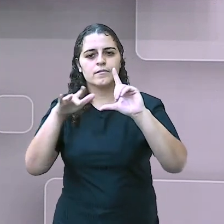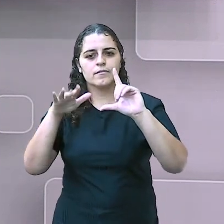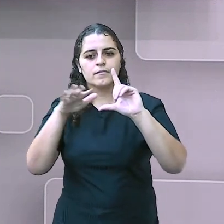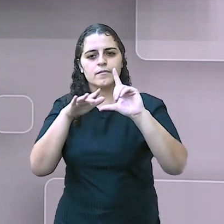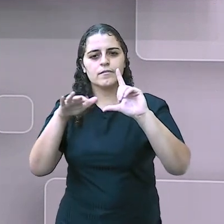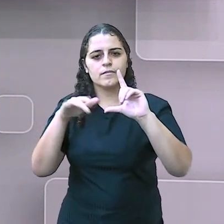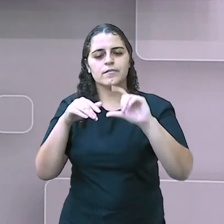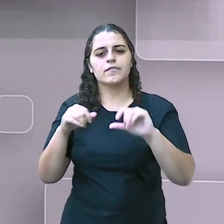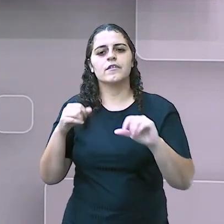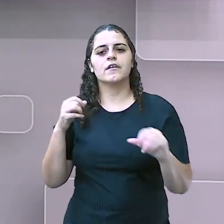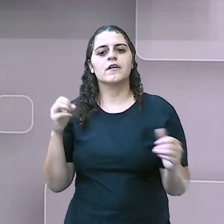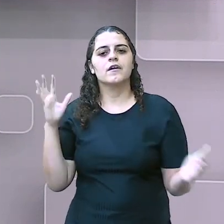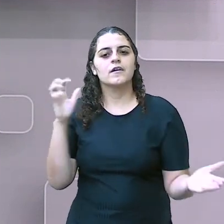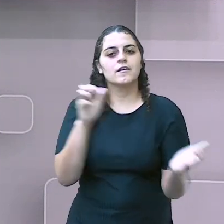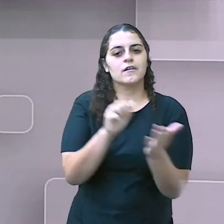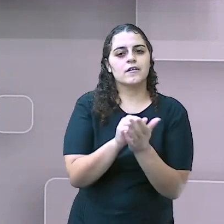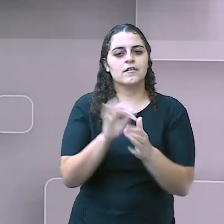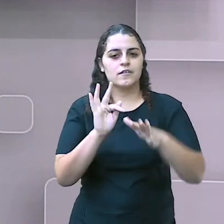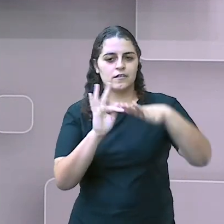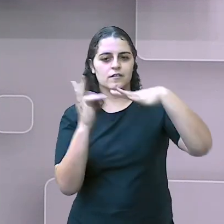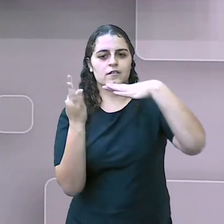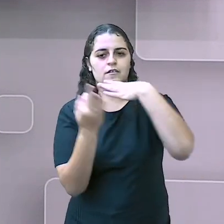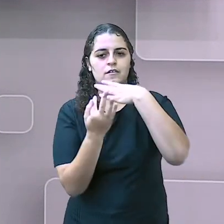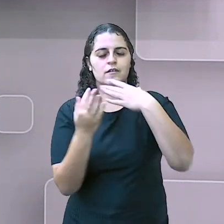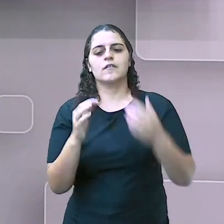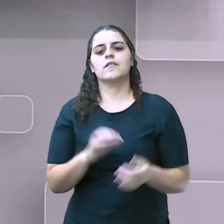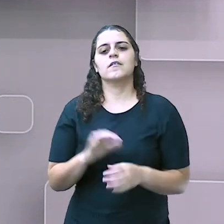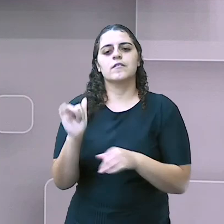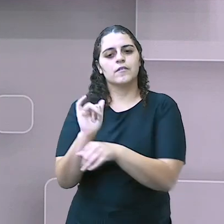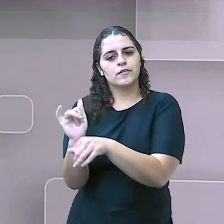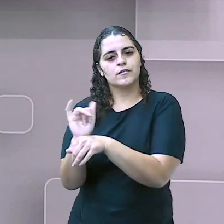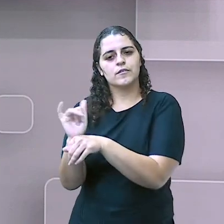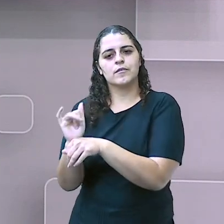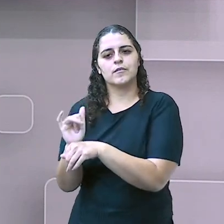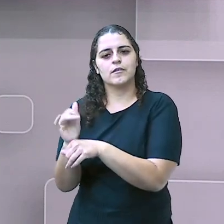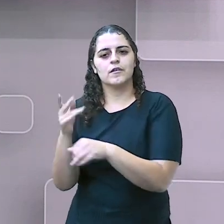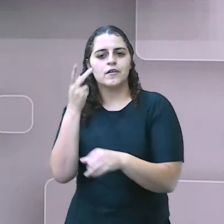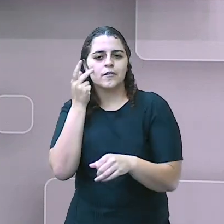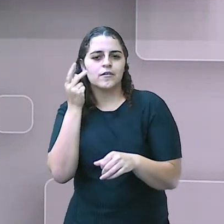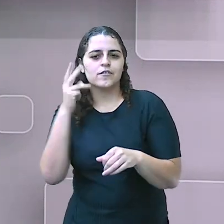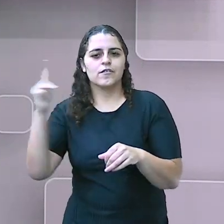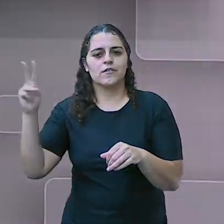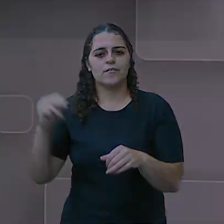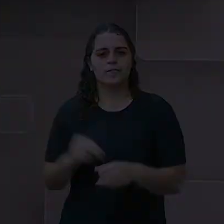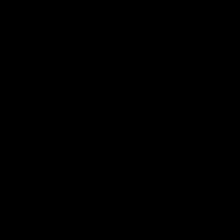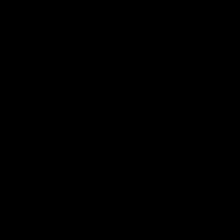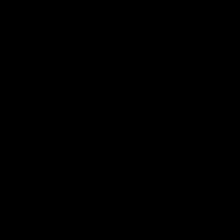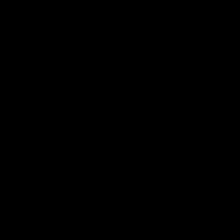tela. Acesse nossas redes sociais e se inscreva em nosso canal do YouTube SMED-GV.